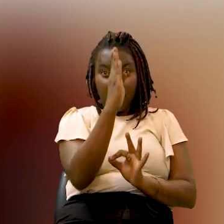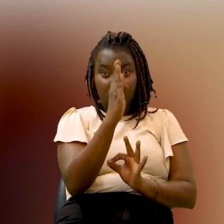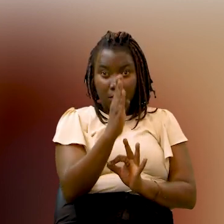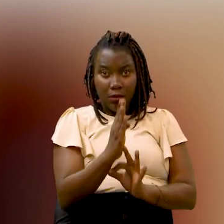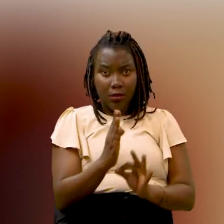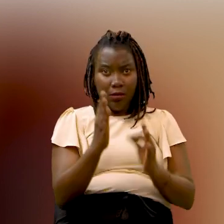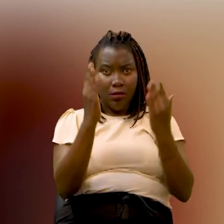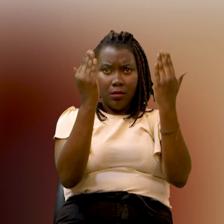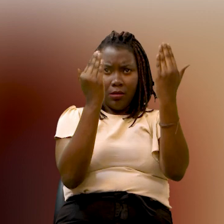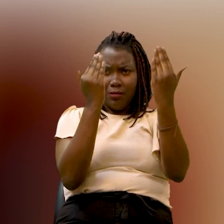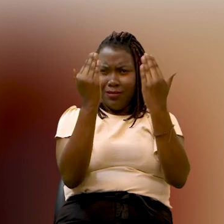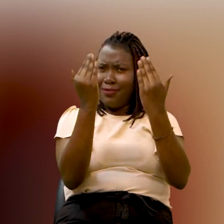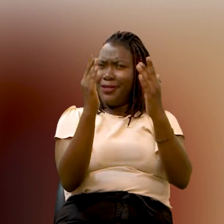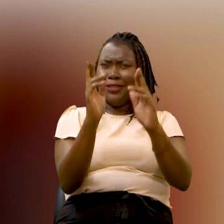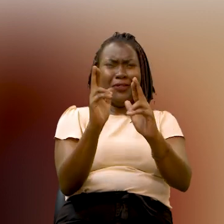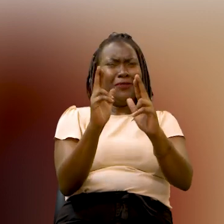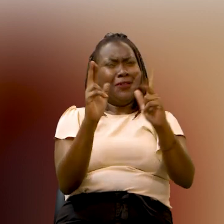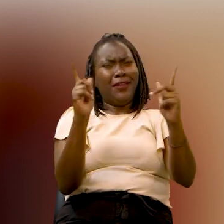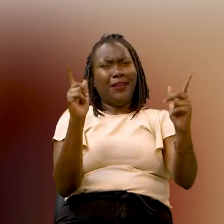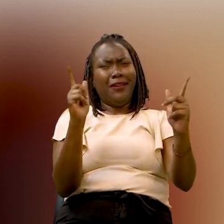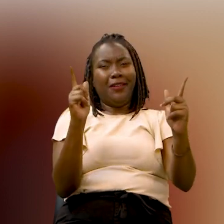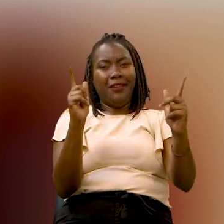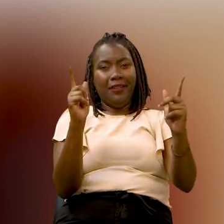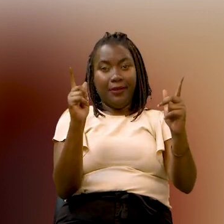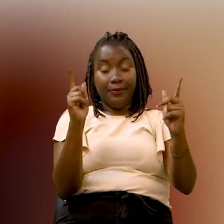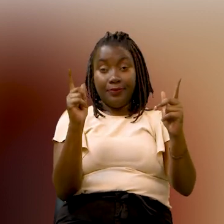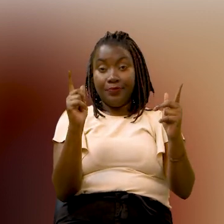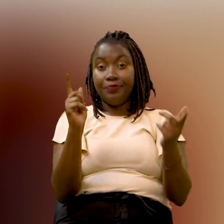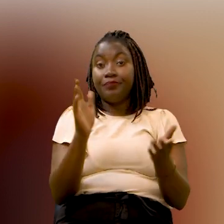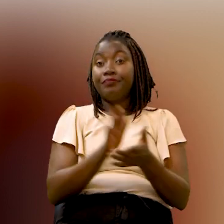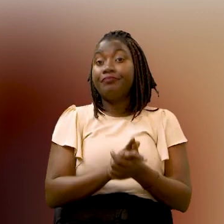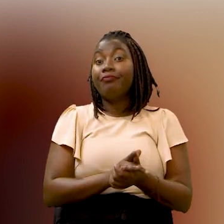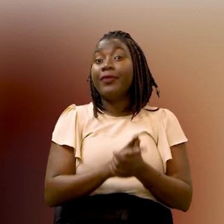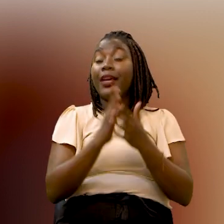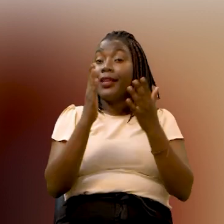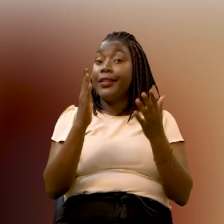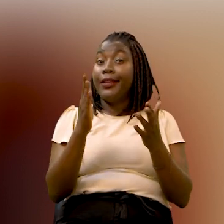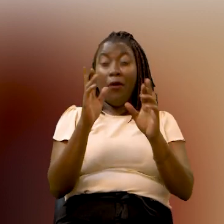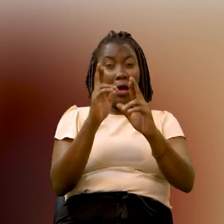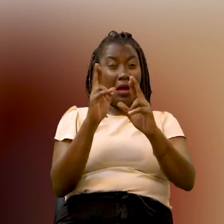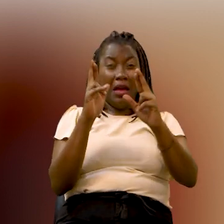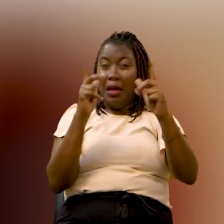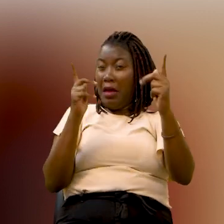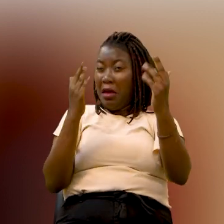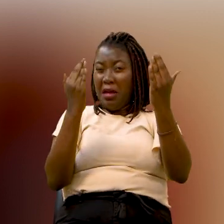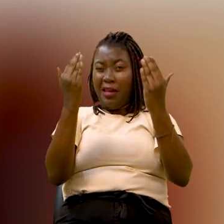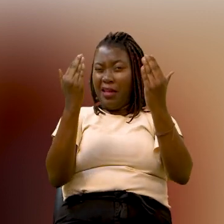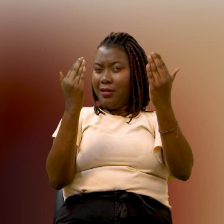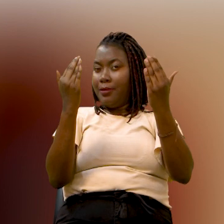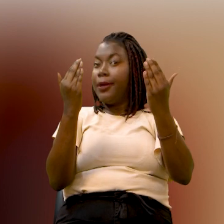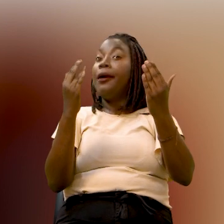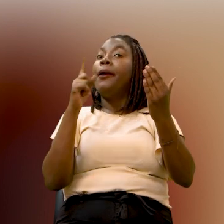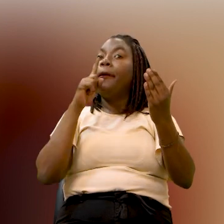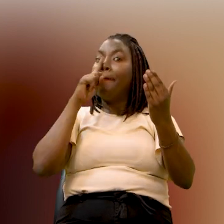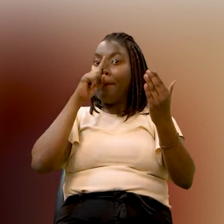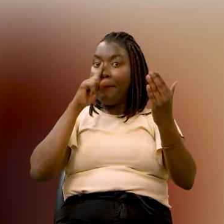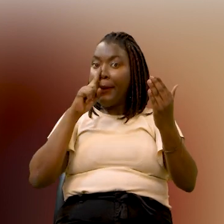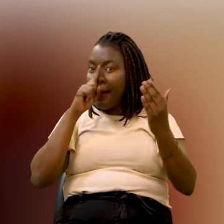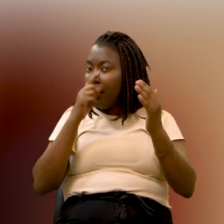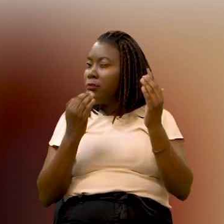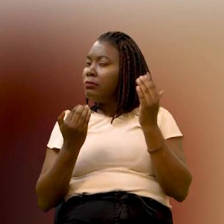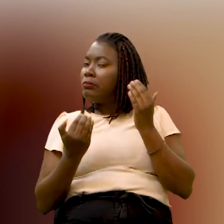as duas metades são diferentes, ou seja, são assimétricas. Então, assimetria é uma